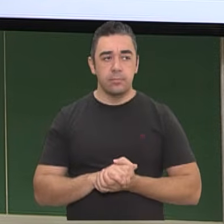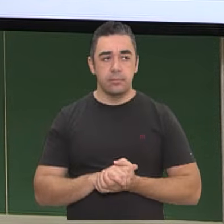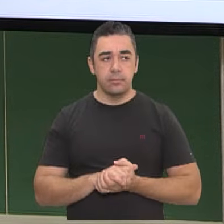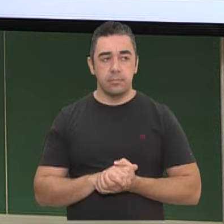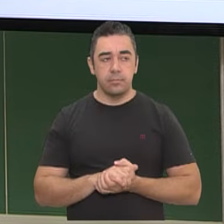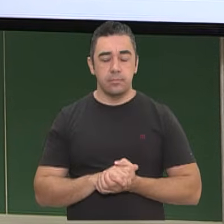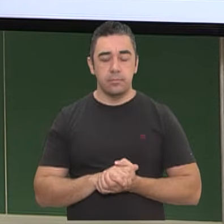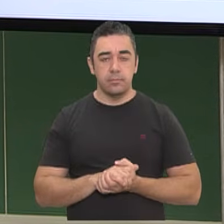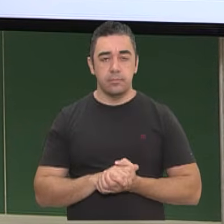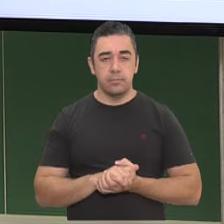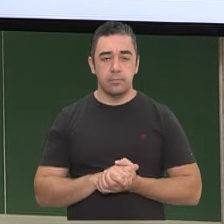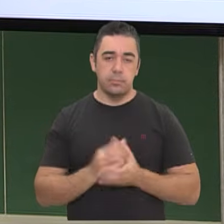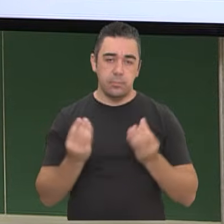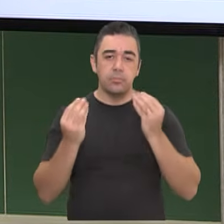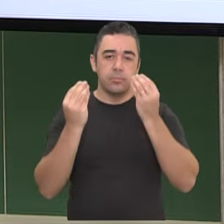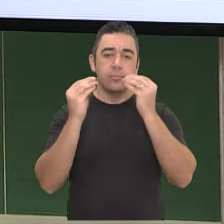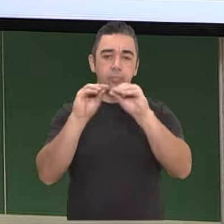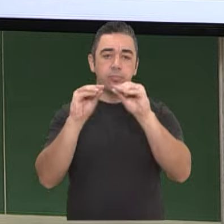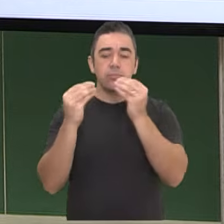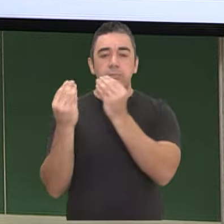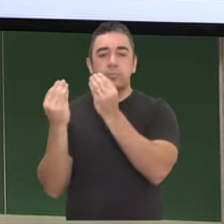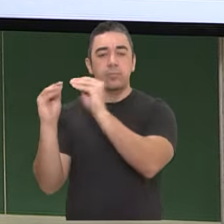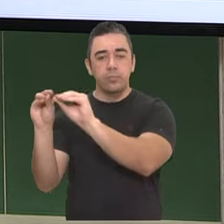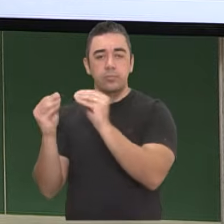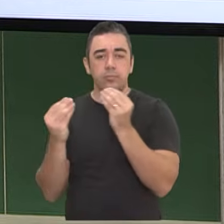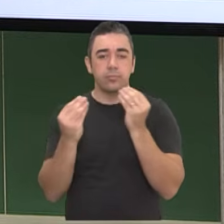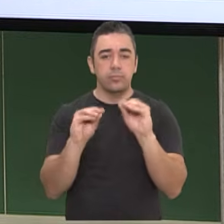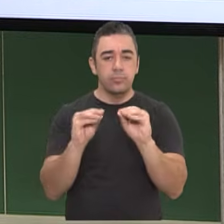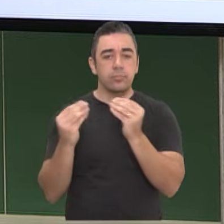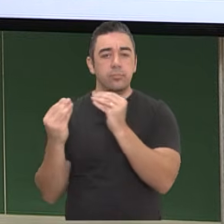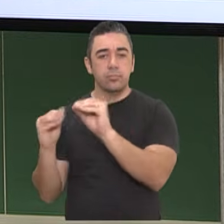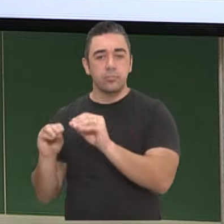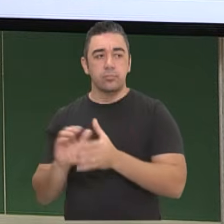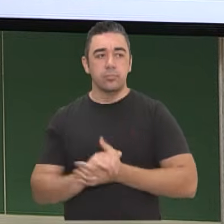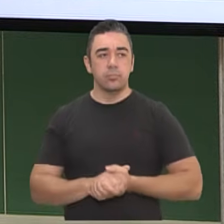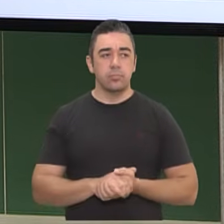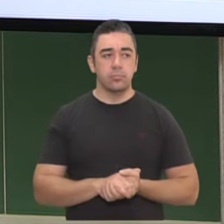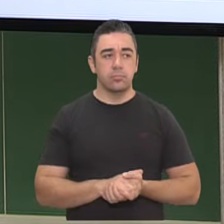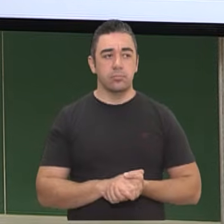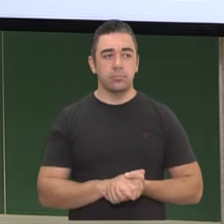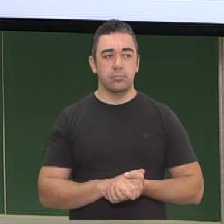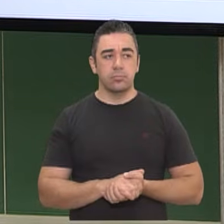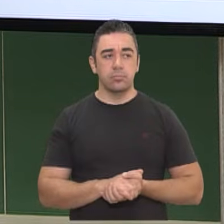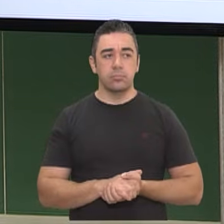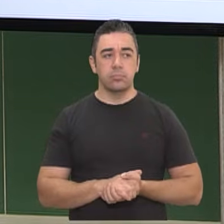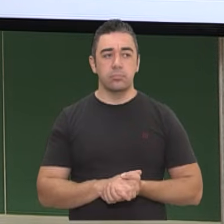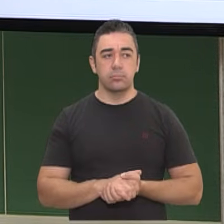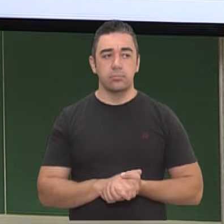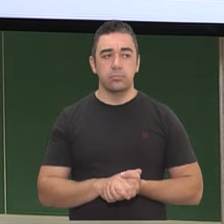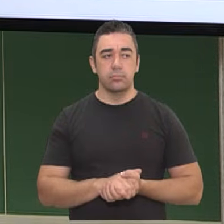juntar. Rzão, Rzinho, Rzinho, Rzão,